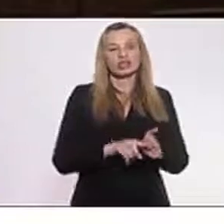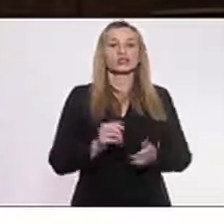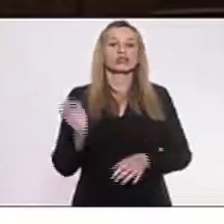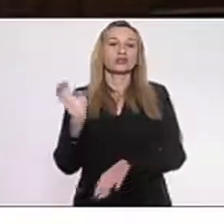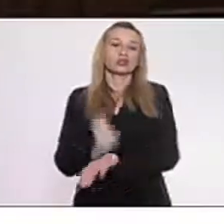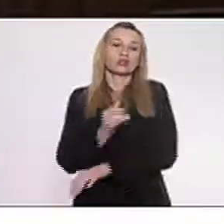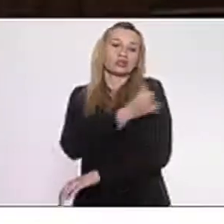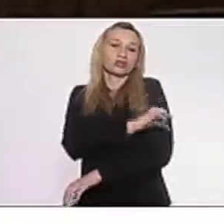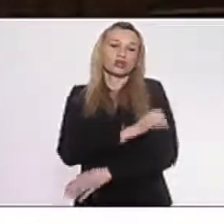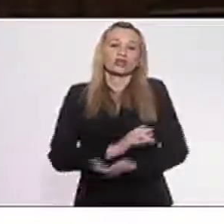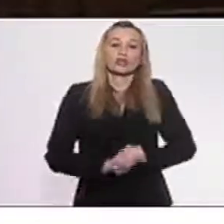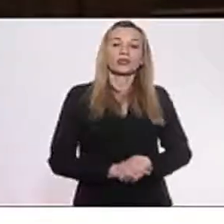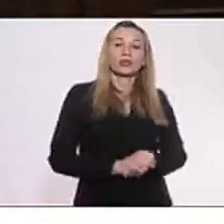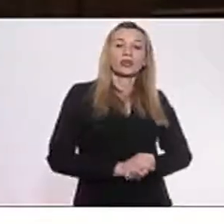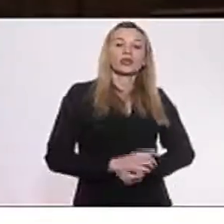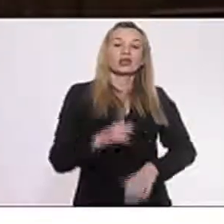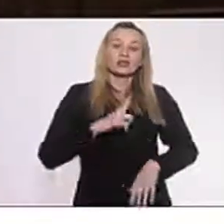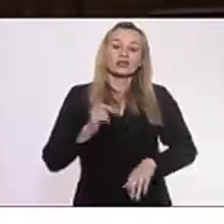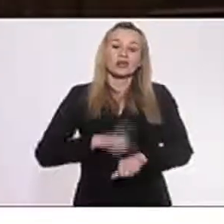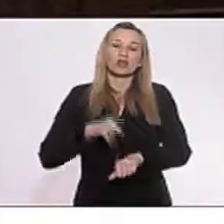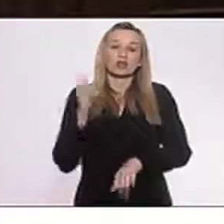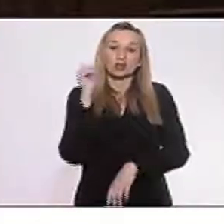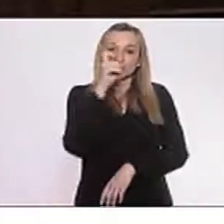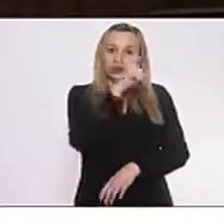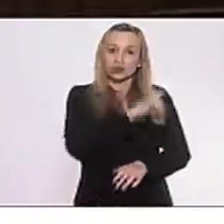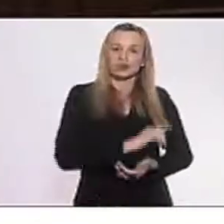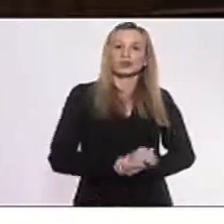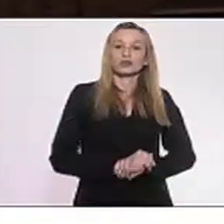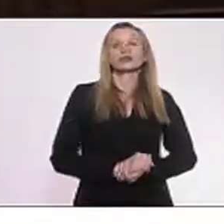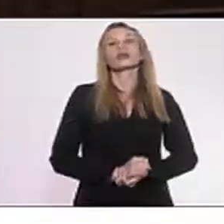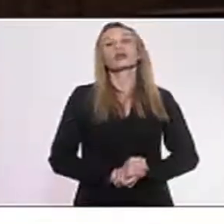como nós sabemos, um período terrível